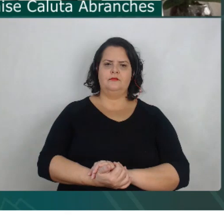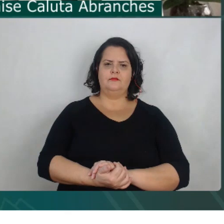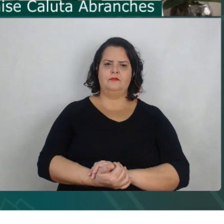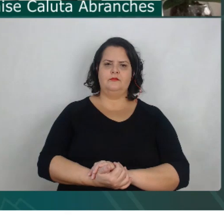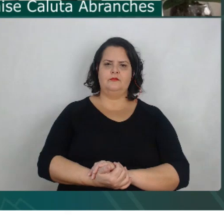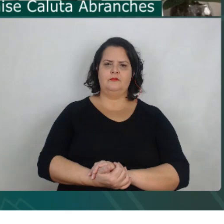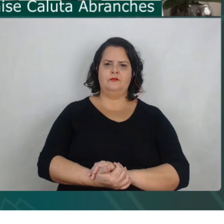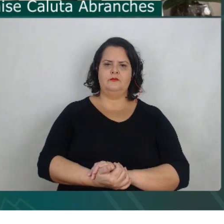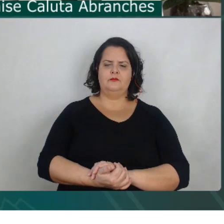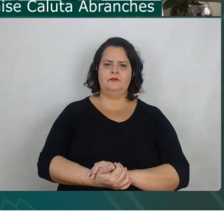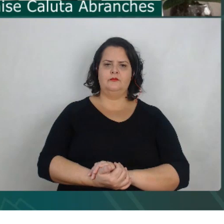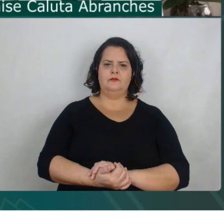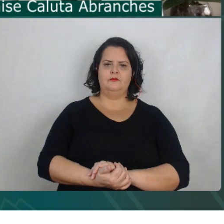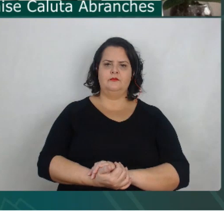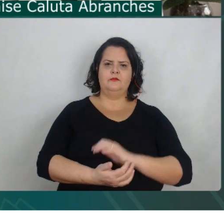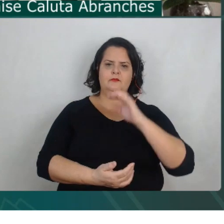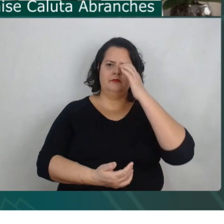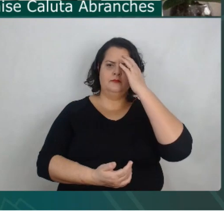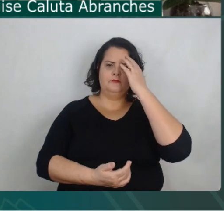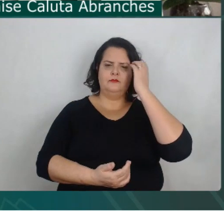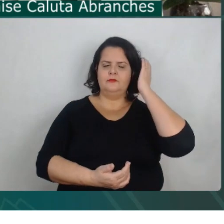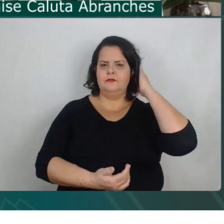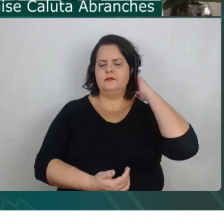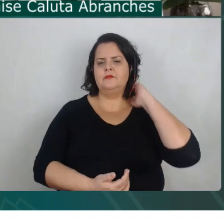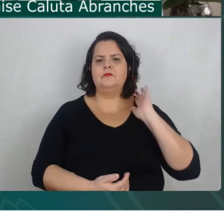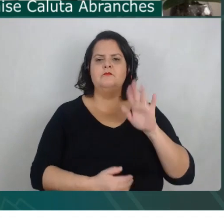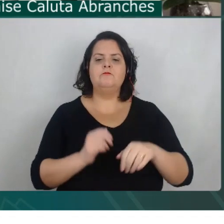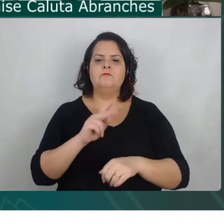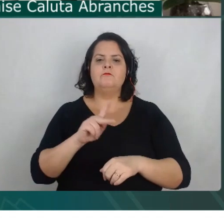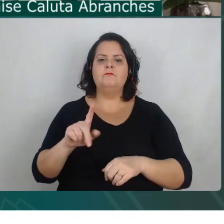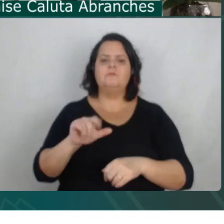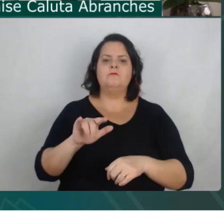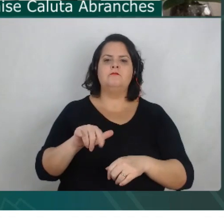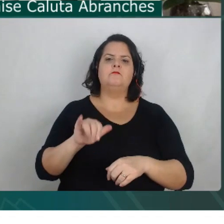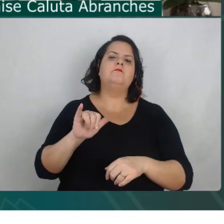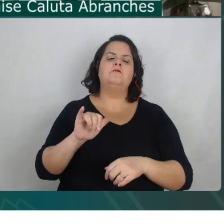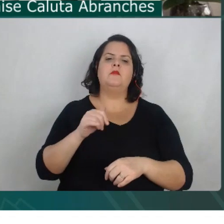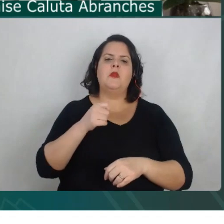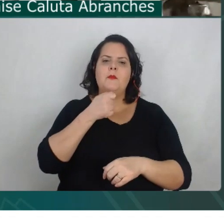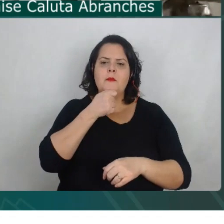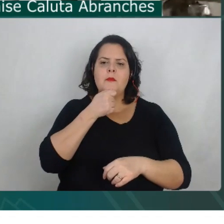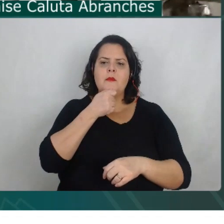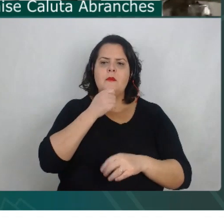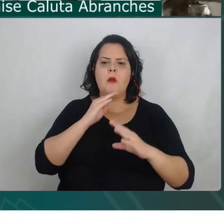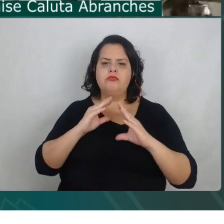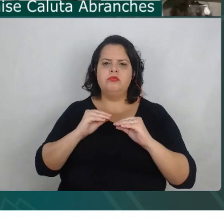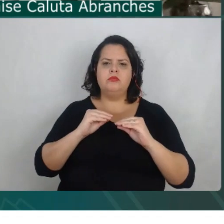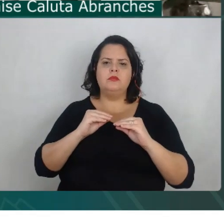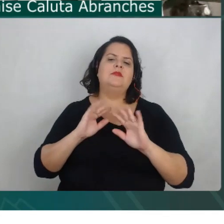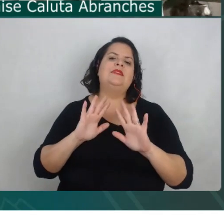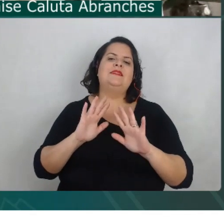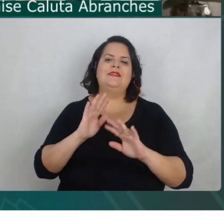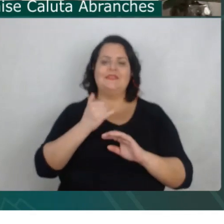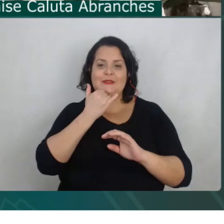Professora Lili, desculpa interrompê-la. Professora, tem que ativar o áudio. Exatamente, eu